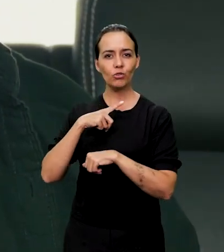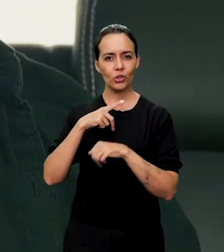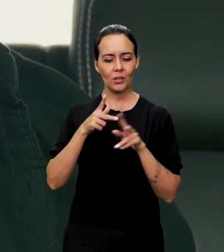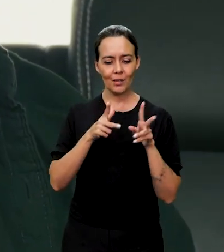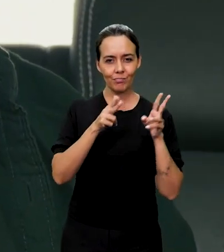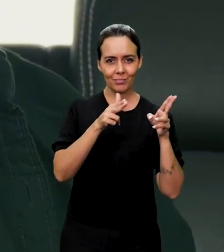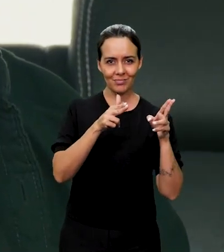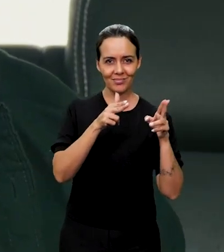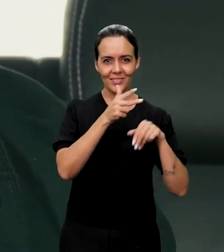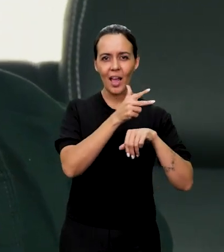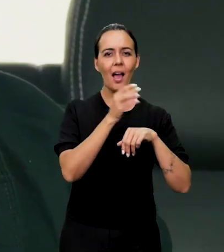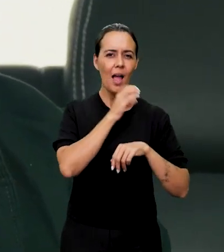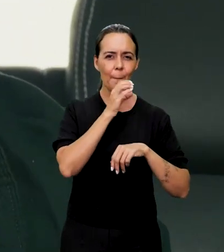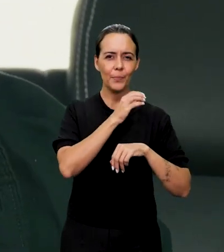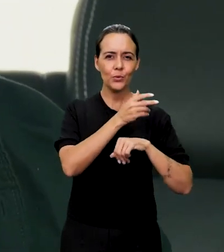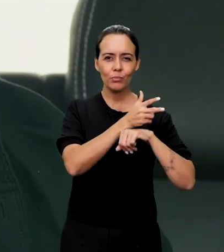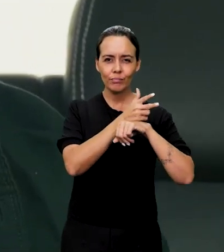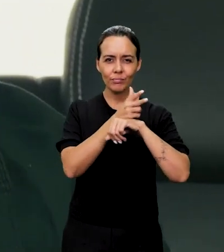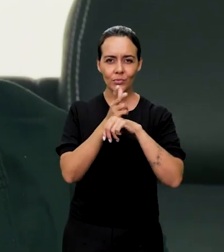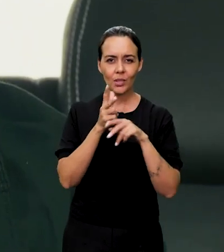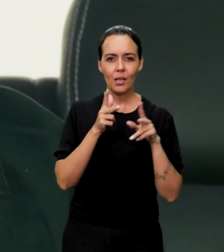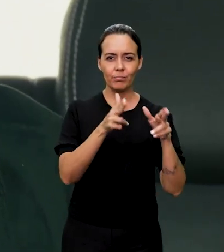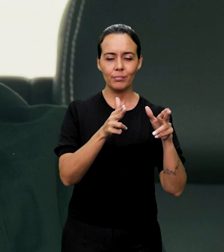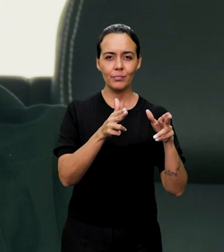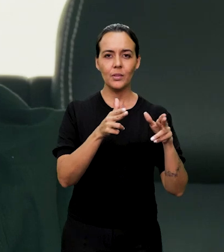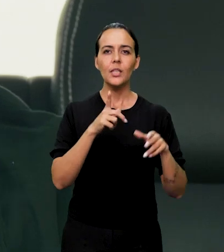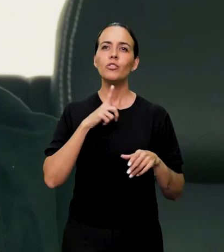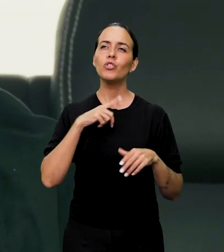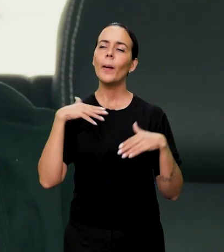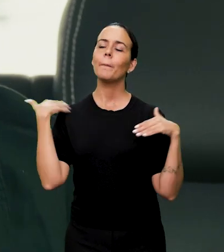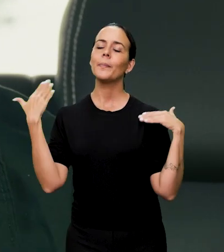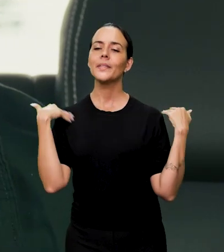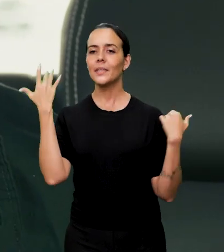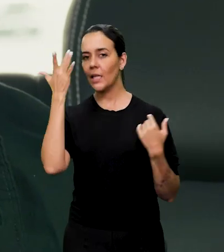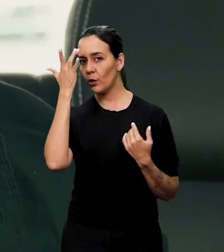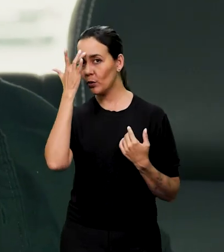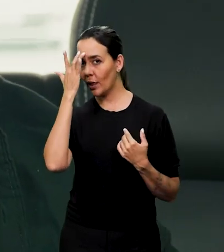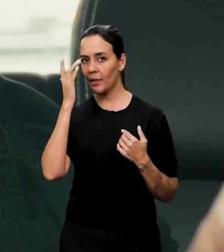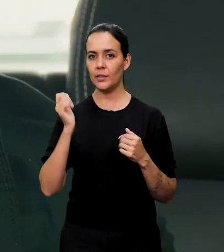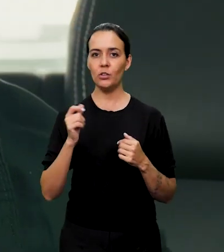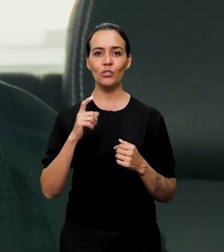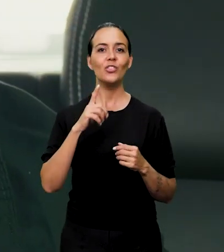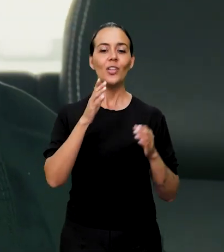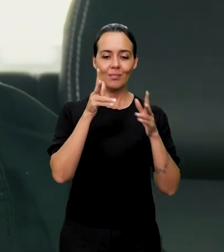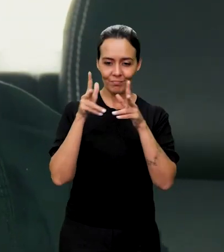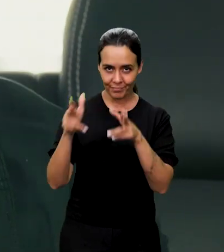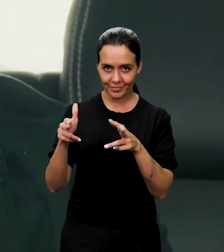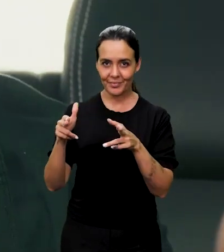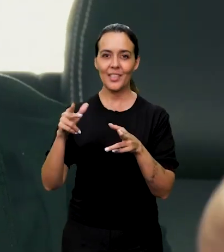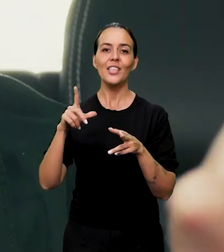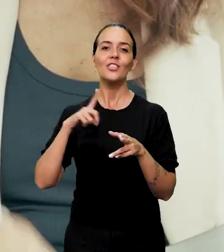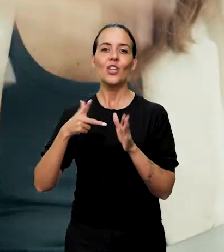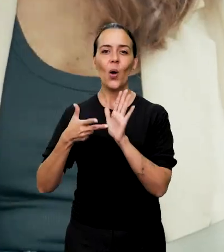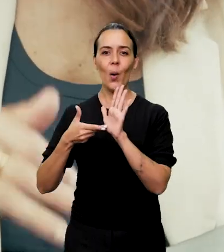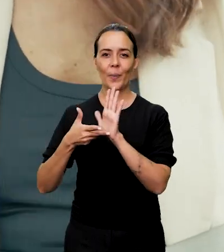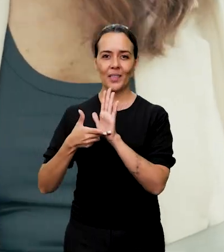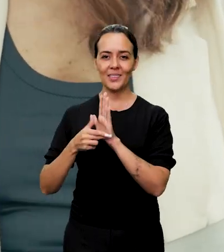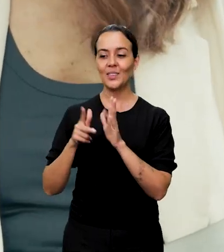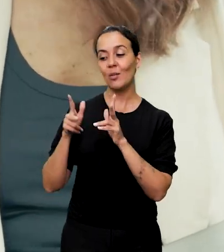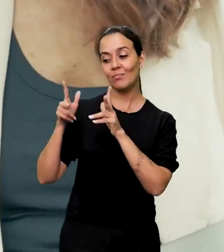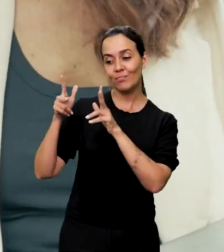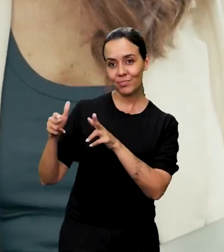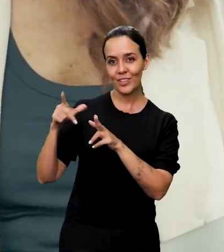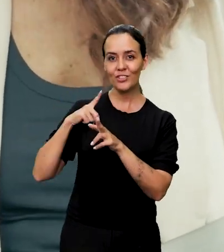filmes curtos, você tinha, né, um passeio na Índia, uma operação plástica, Um mágico.